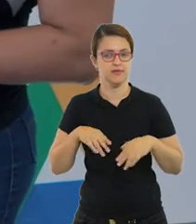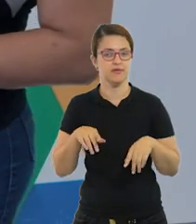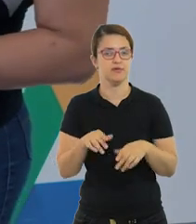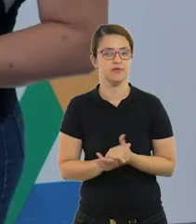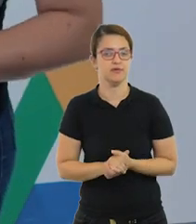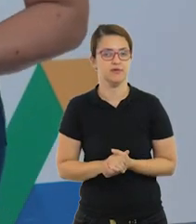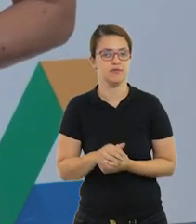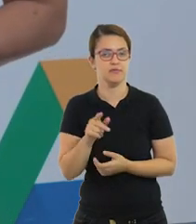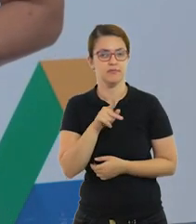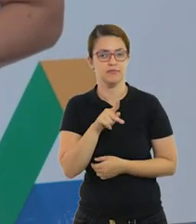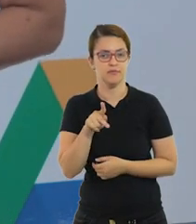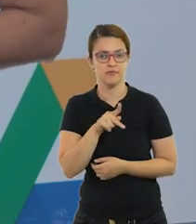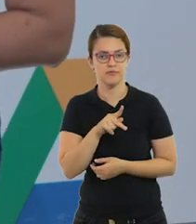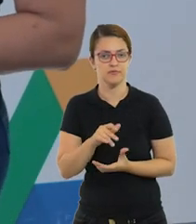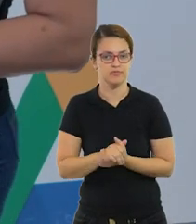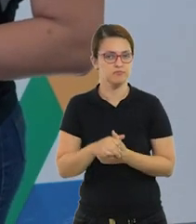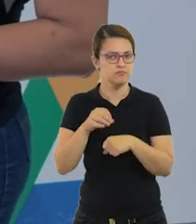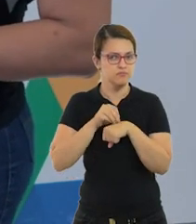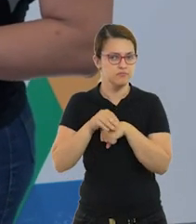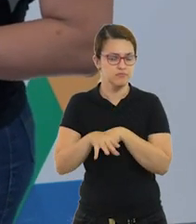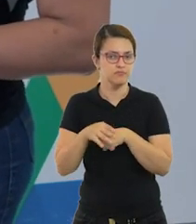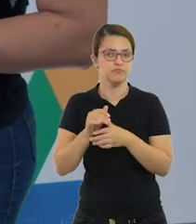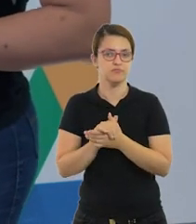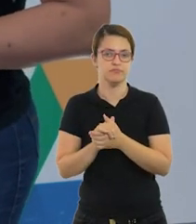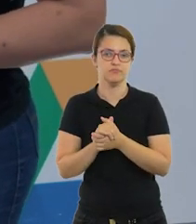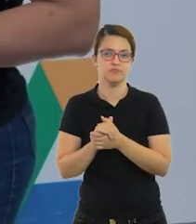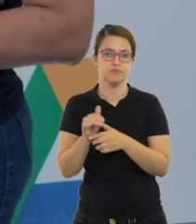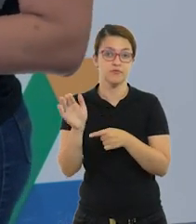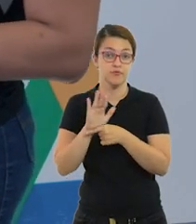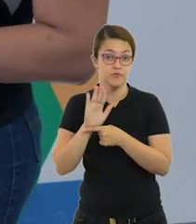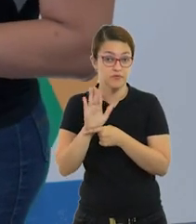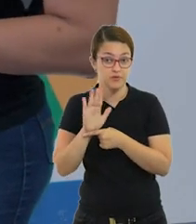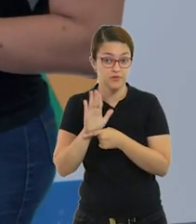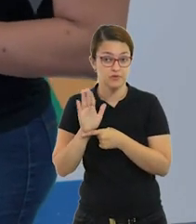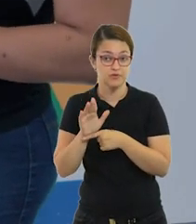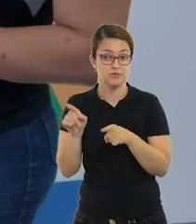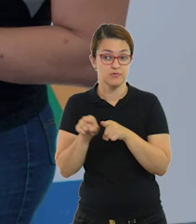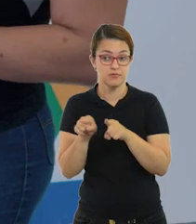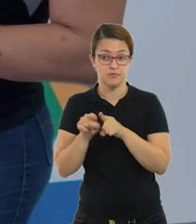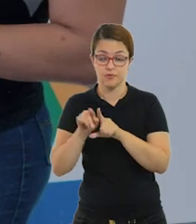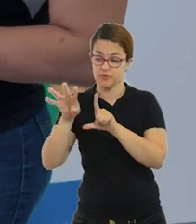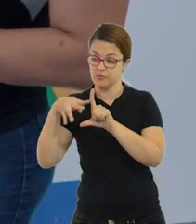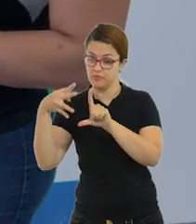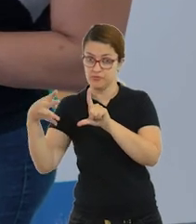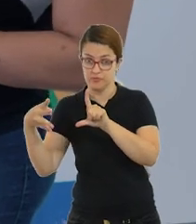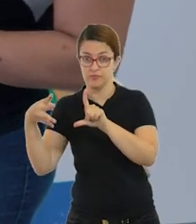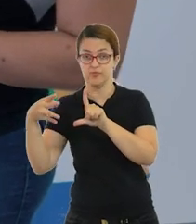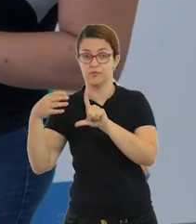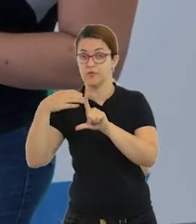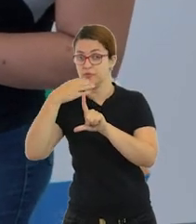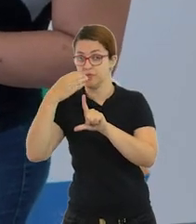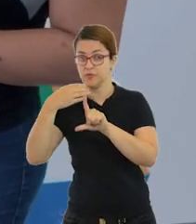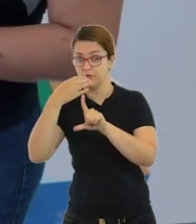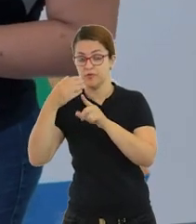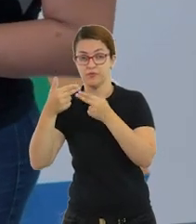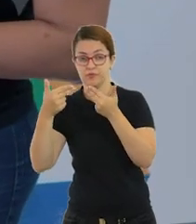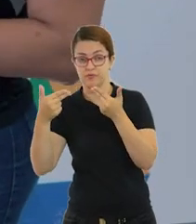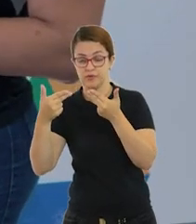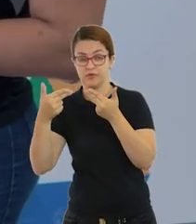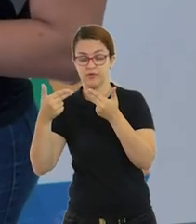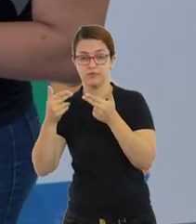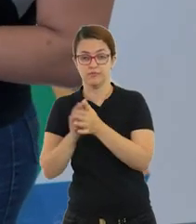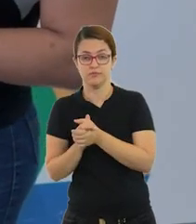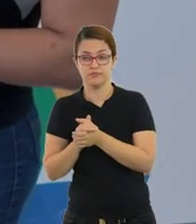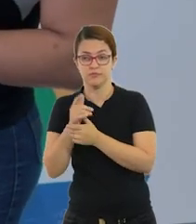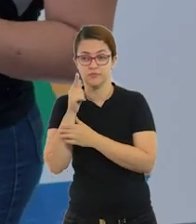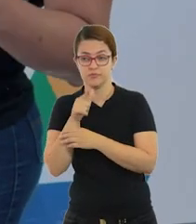bem tranquilo. A professora ela sugere aí um vídeo, ela tem lá uma tabela com as frutas, a criança vai